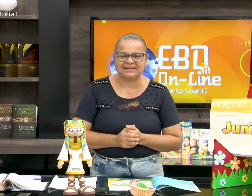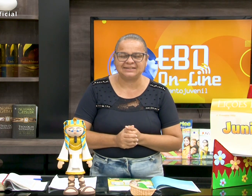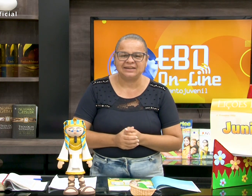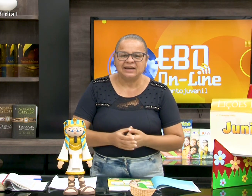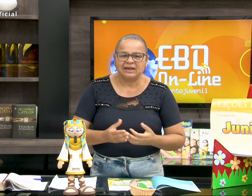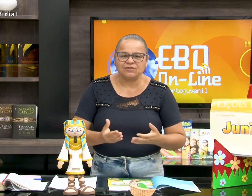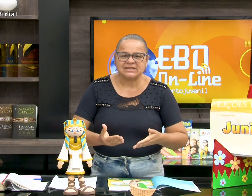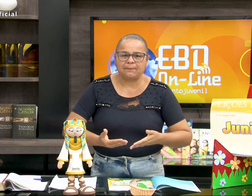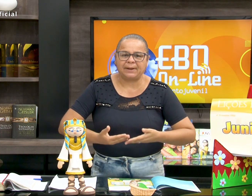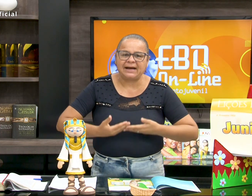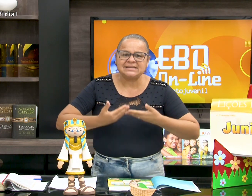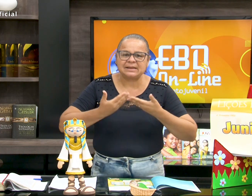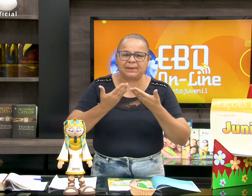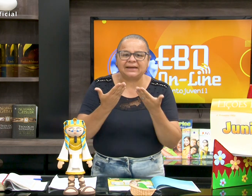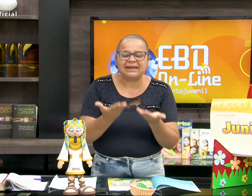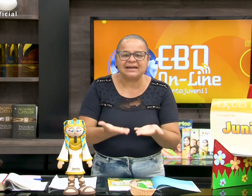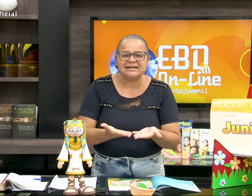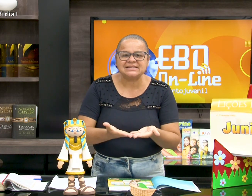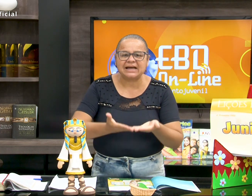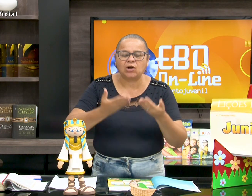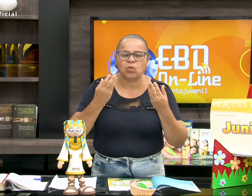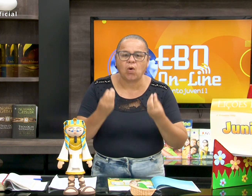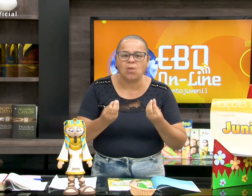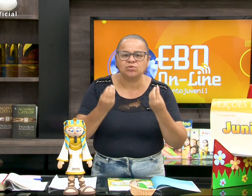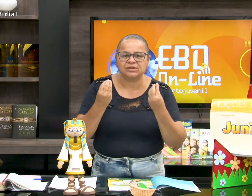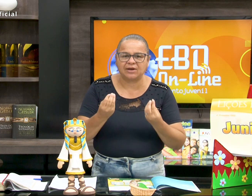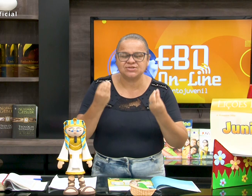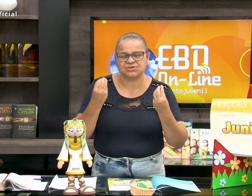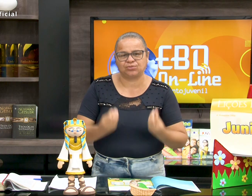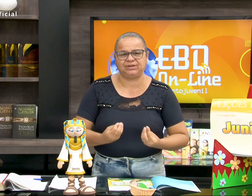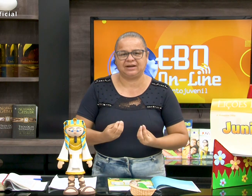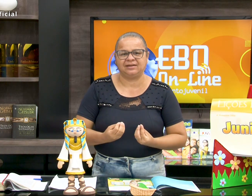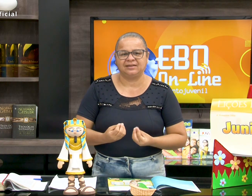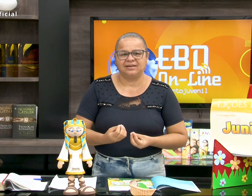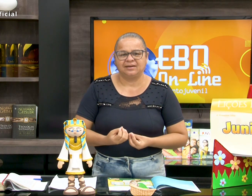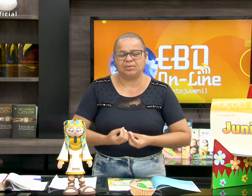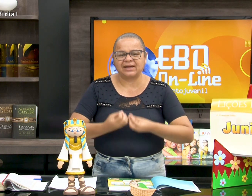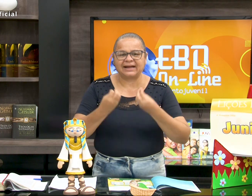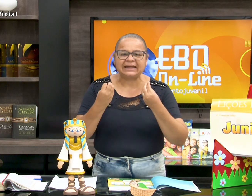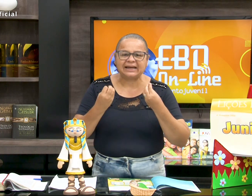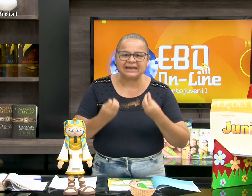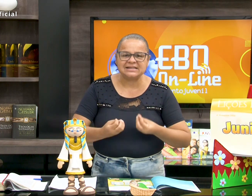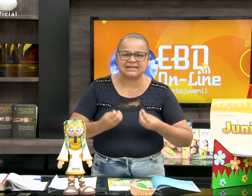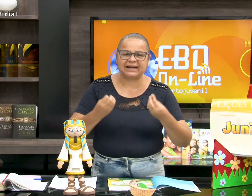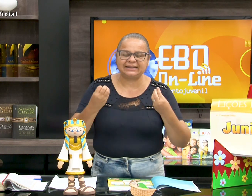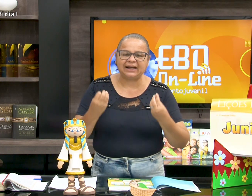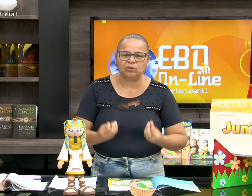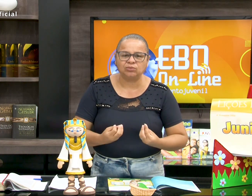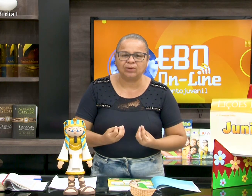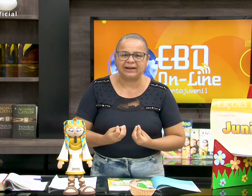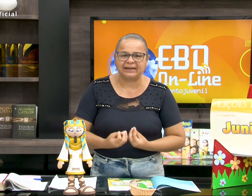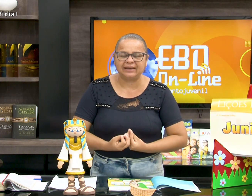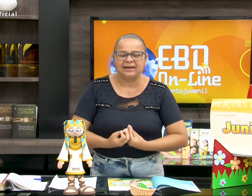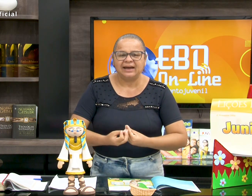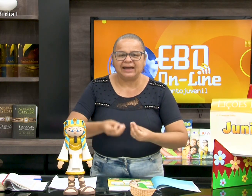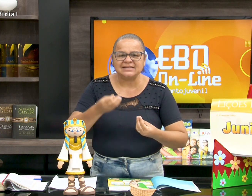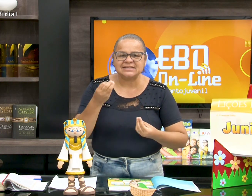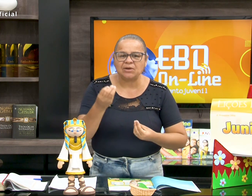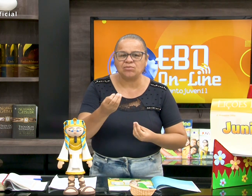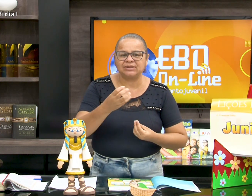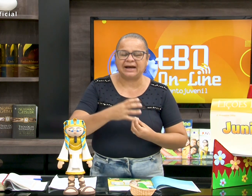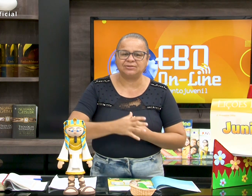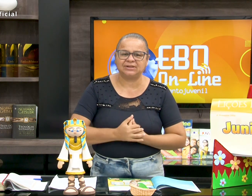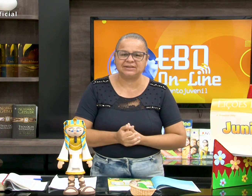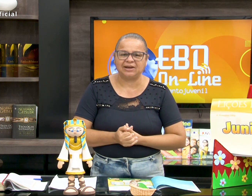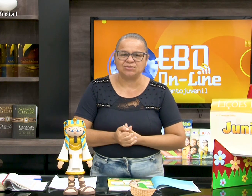interessante! E você passa para a criança como Deus cuida. Porque cada criança, cada aluno ali, eles